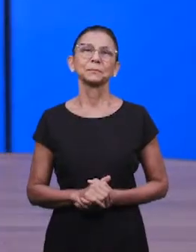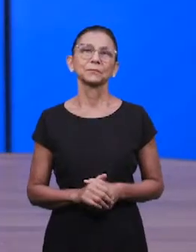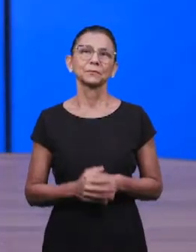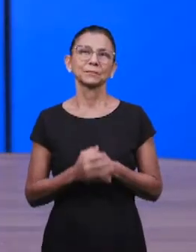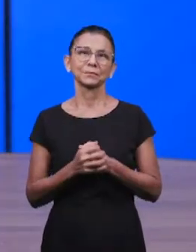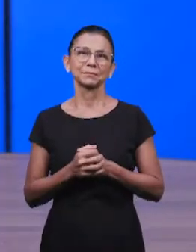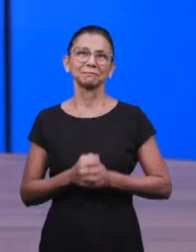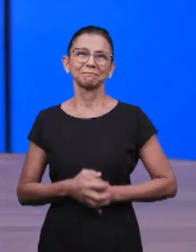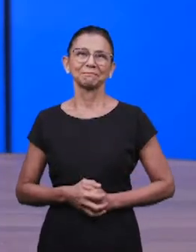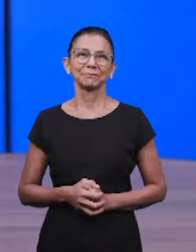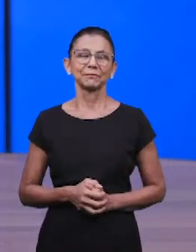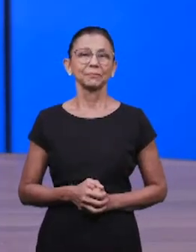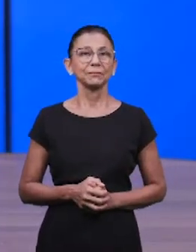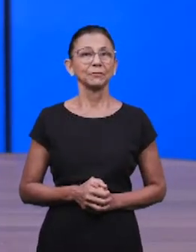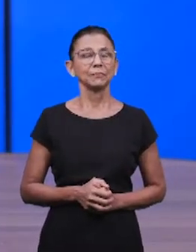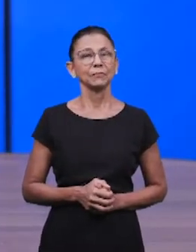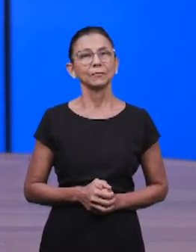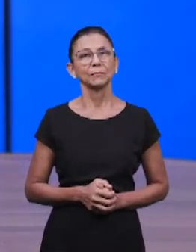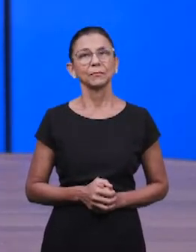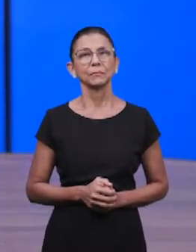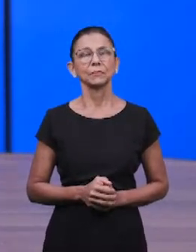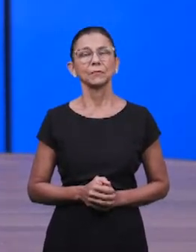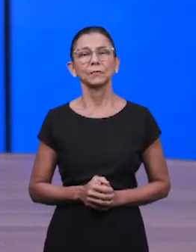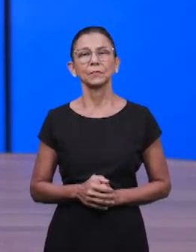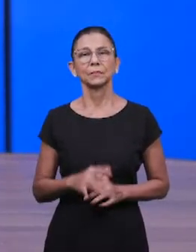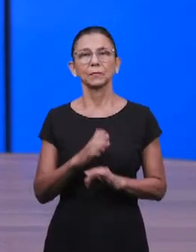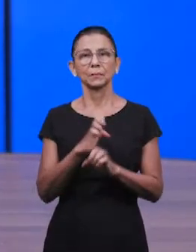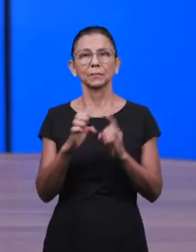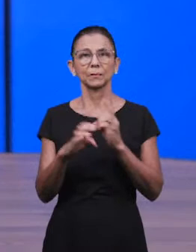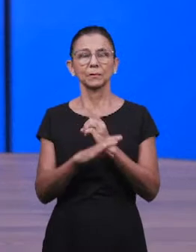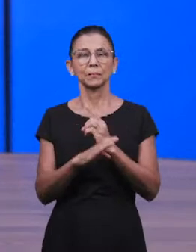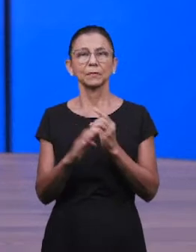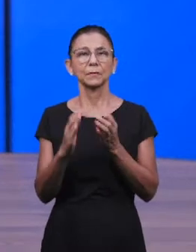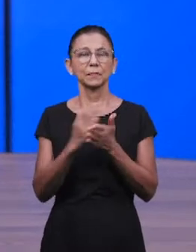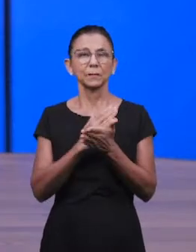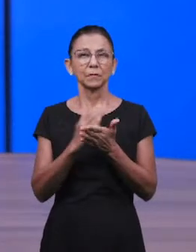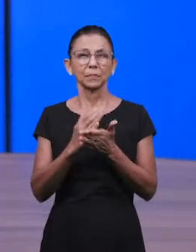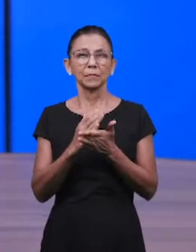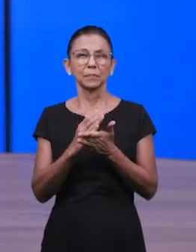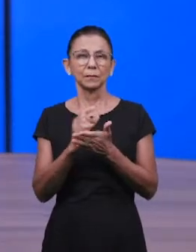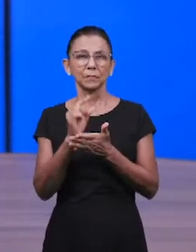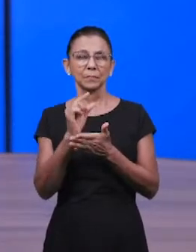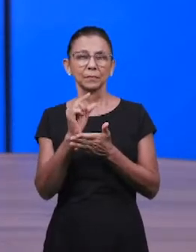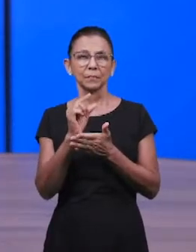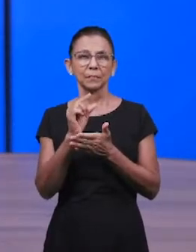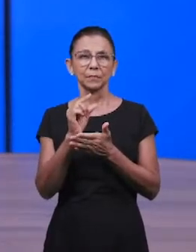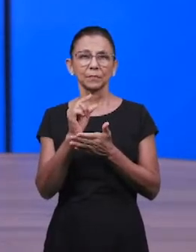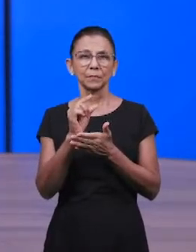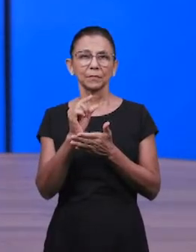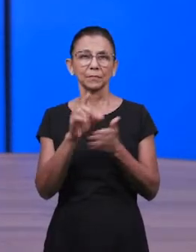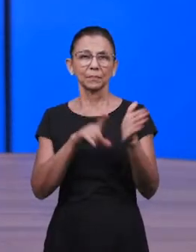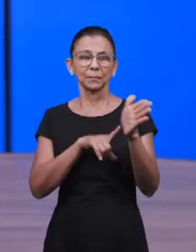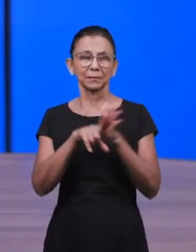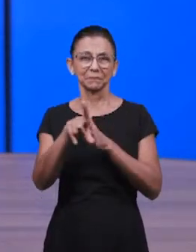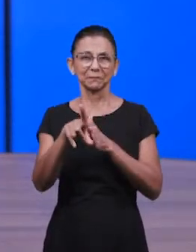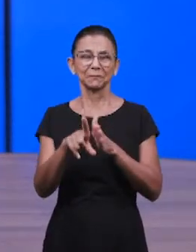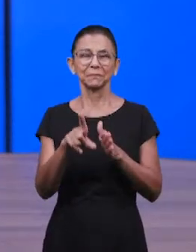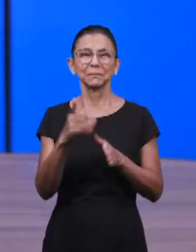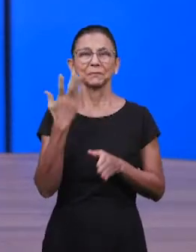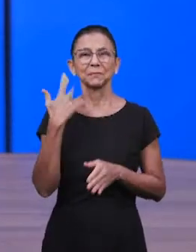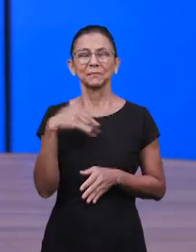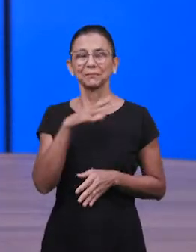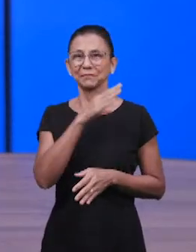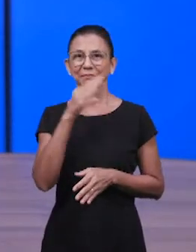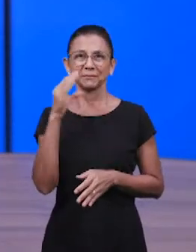Amém, irmãos? Agora nós estamos com poucas perguntas, né, nessa escola bíblica. Vamos então para a pergunta que foi dirigida às crianças